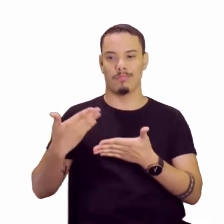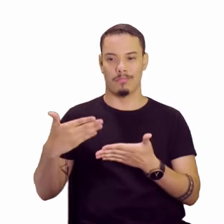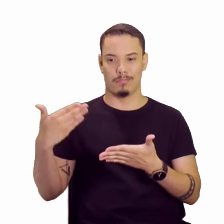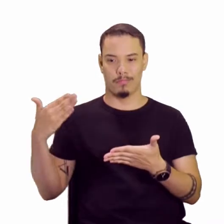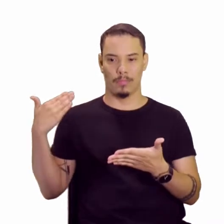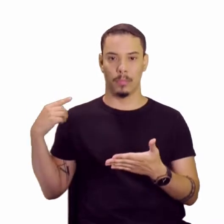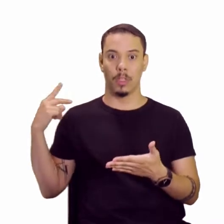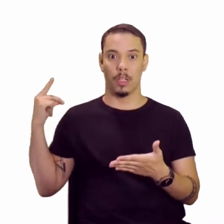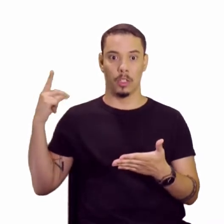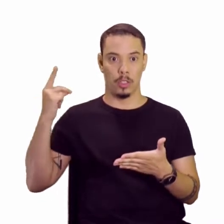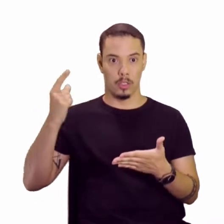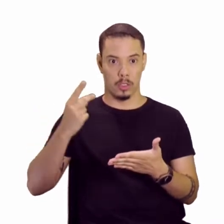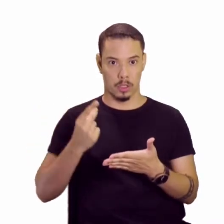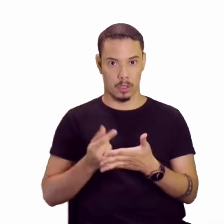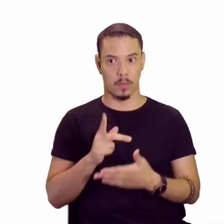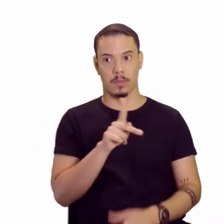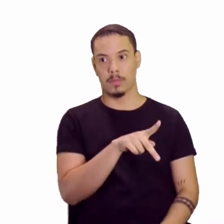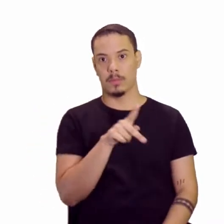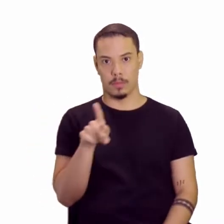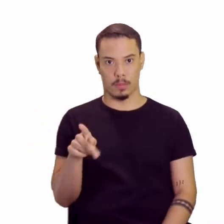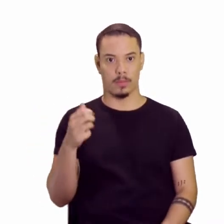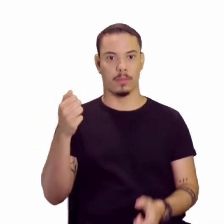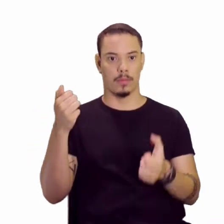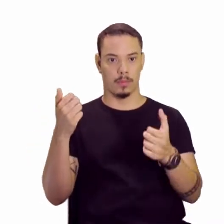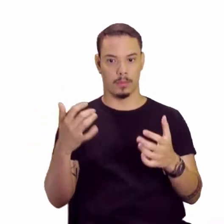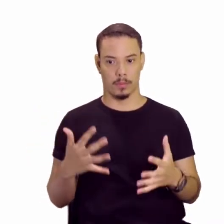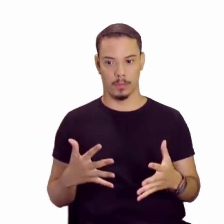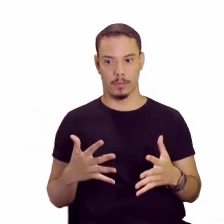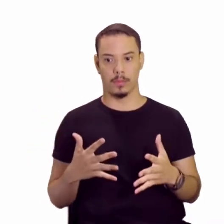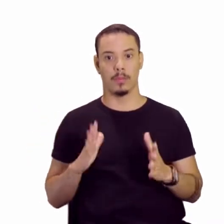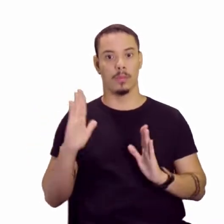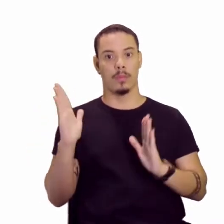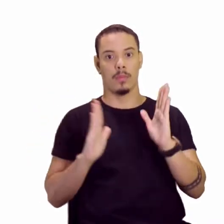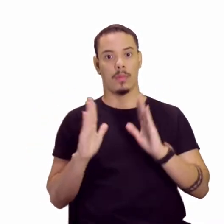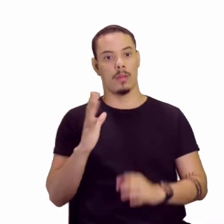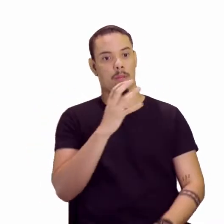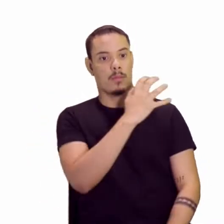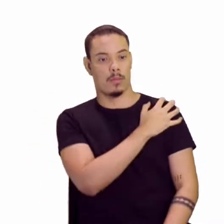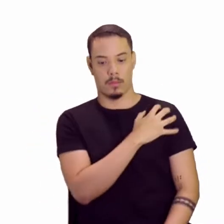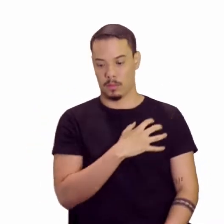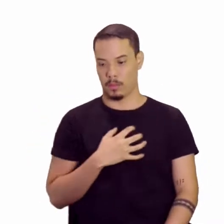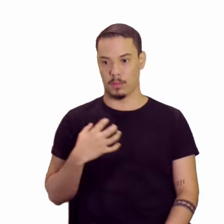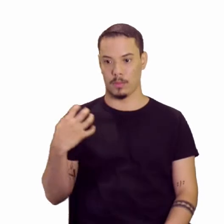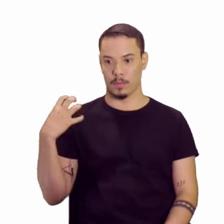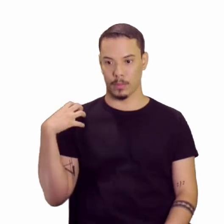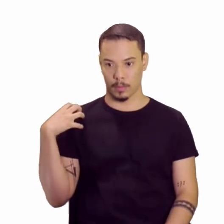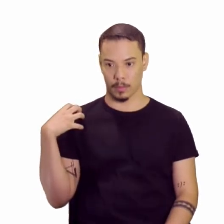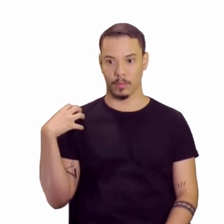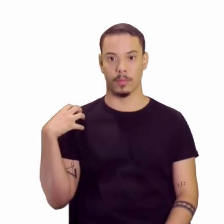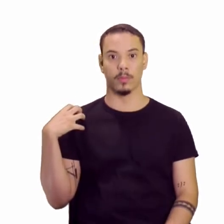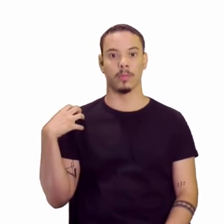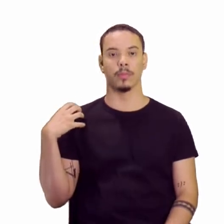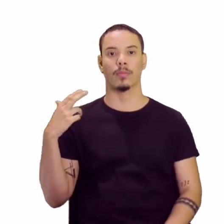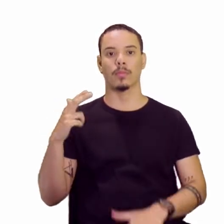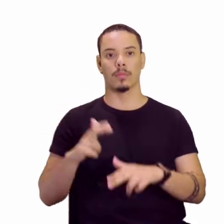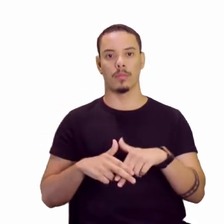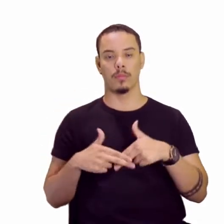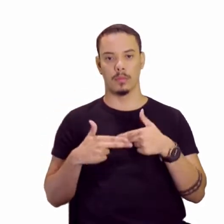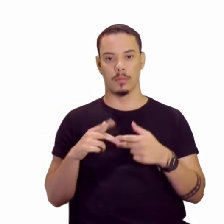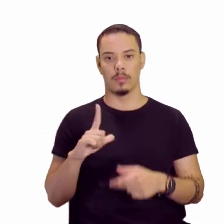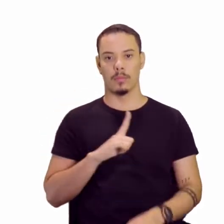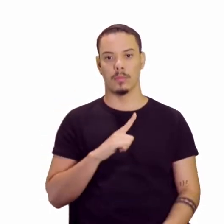bastante remotos, né? Como o professor Décio falou. Desde a época de Aristóteles, né? Exatamente. Então ali, ó, nós temos na